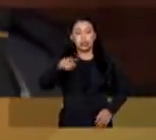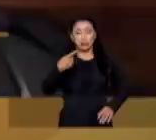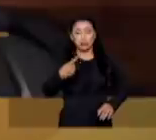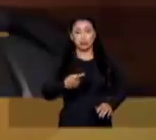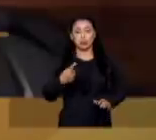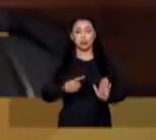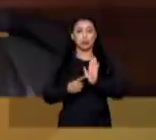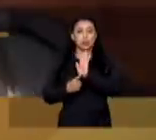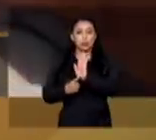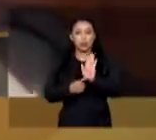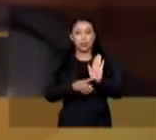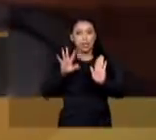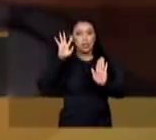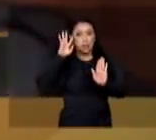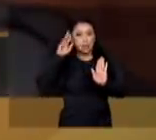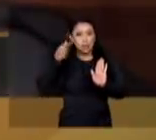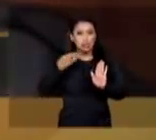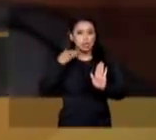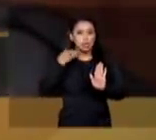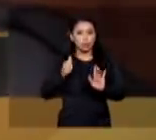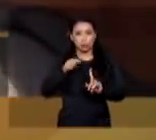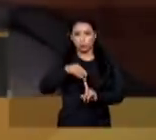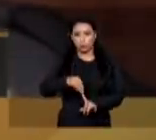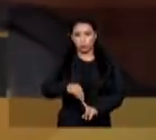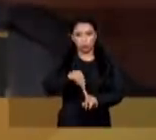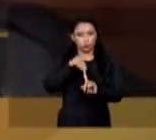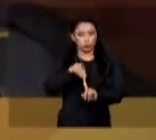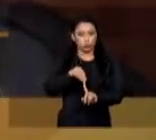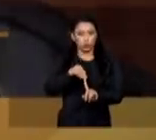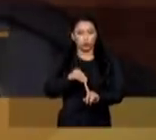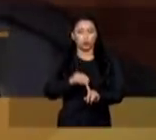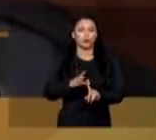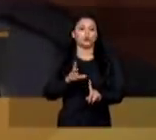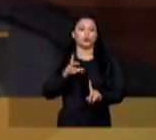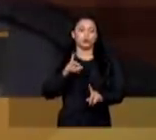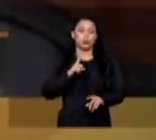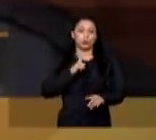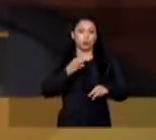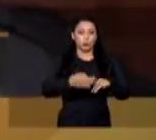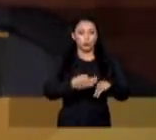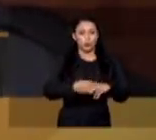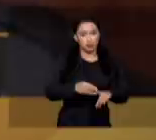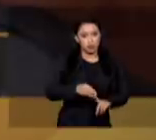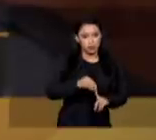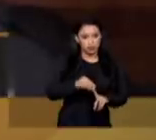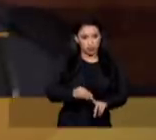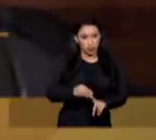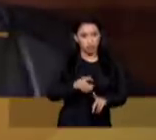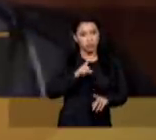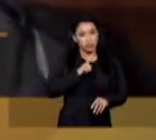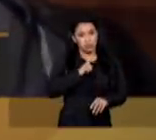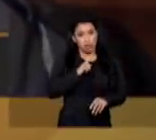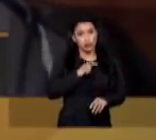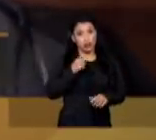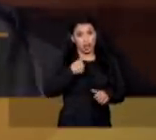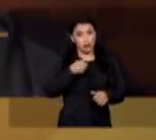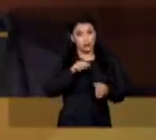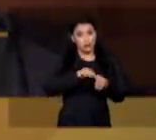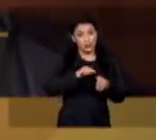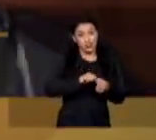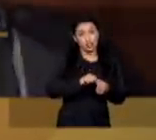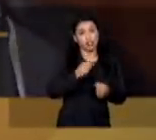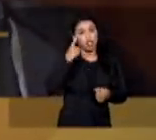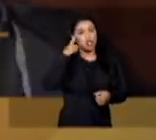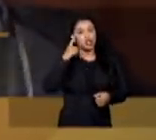a decisão monocrática, ora agravada, e assim eu fiz em 8